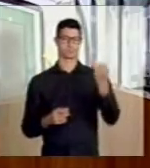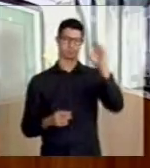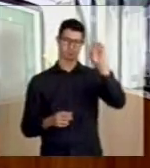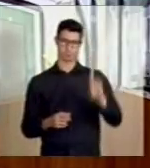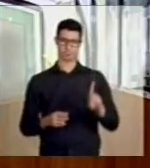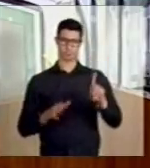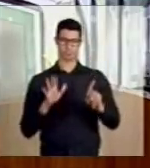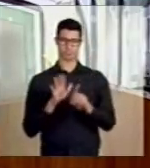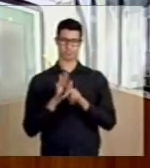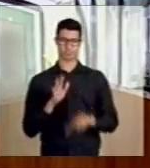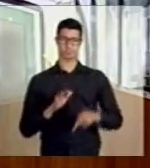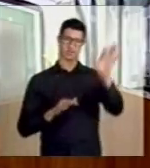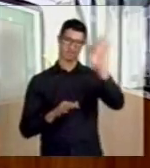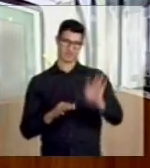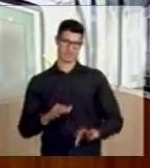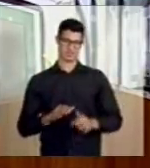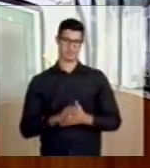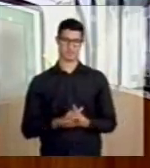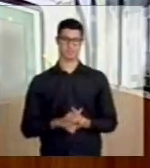direito à felicidade.